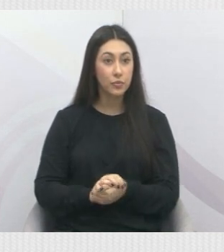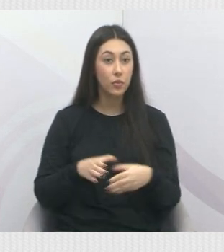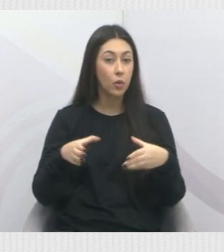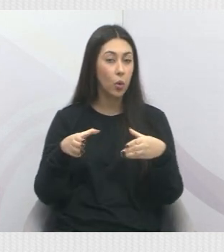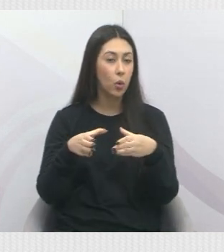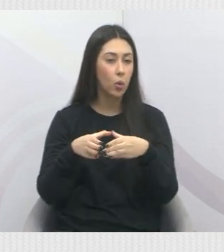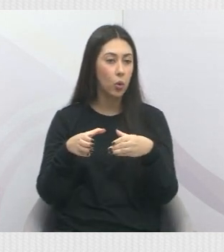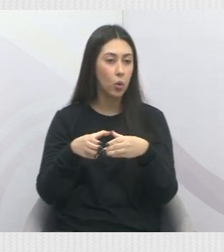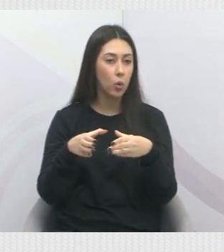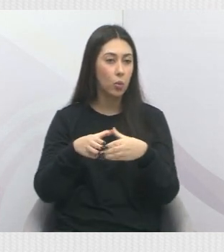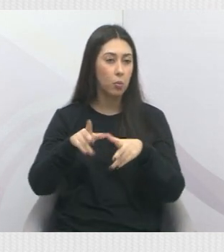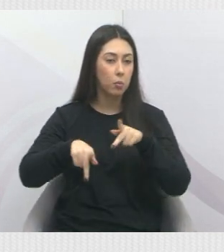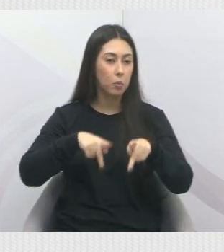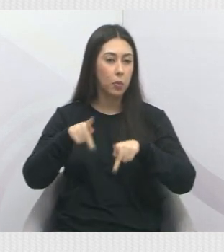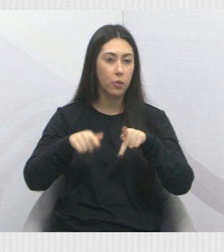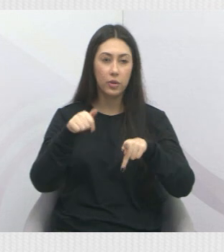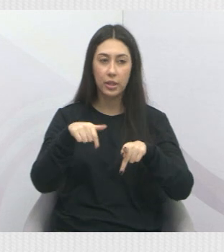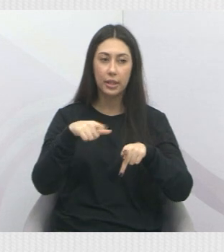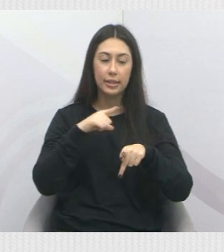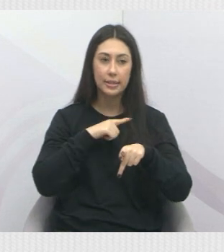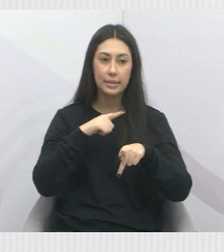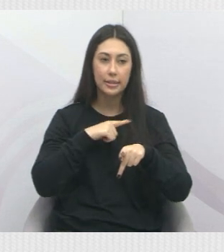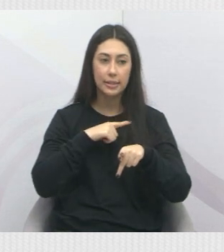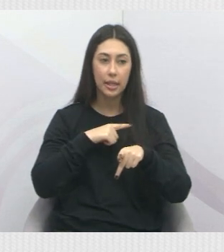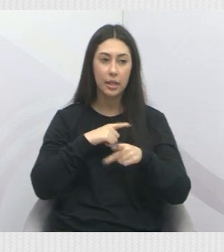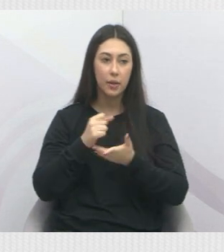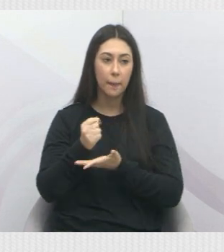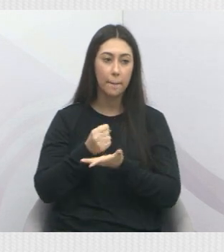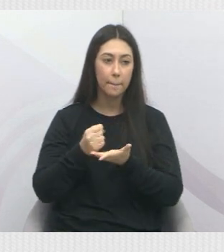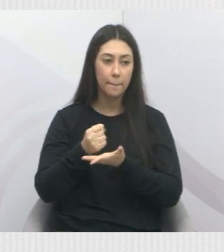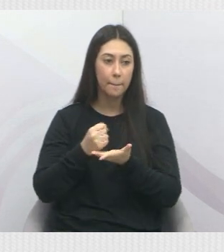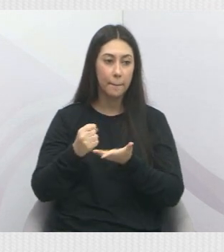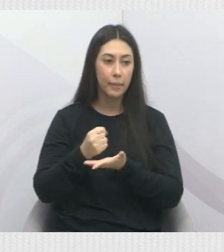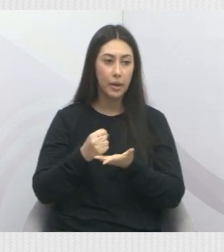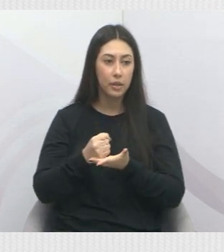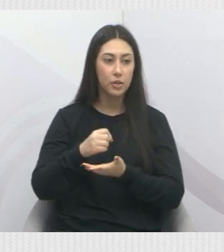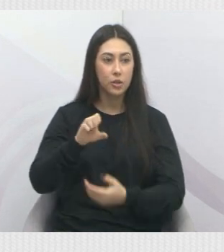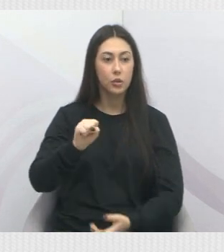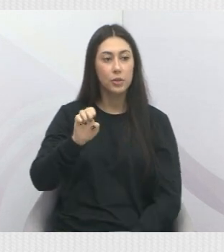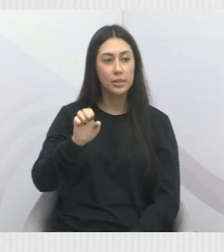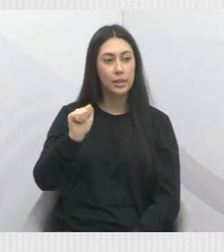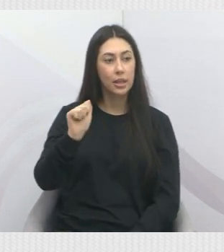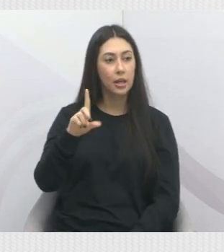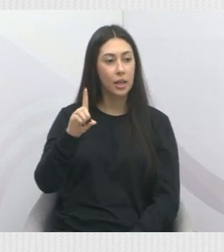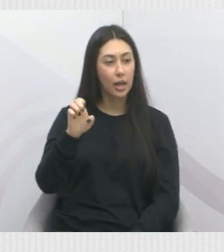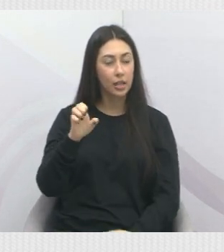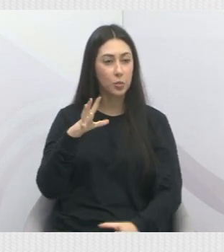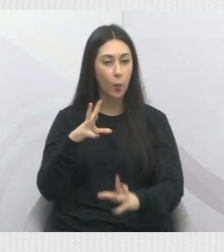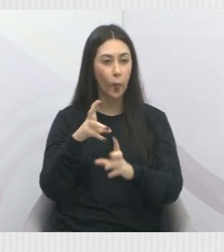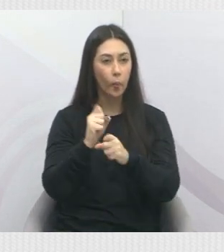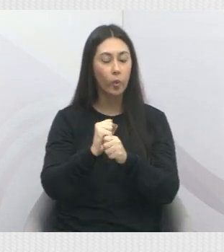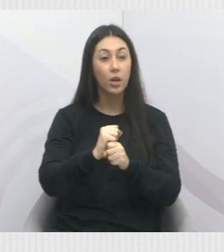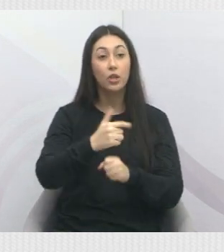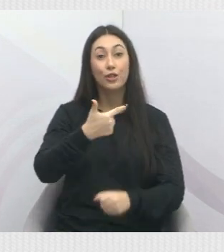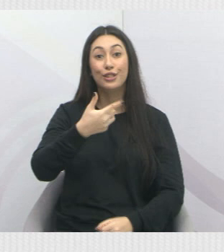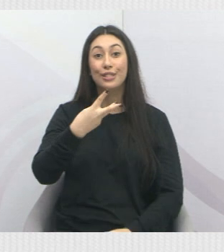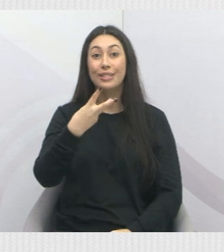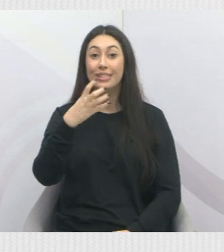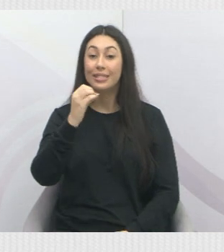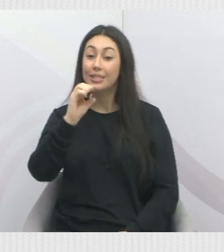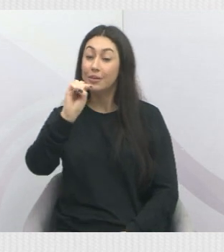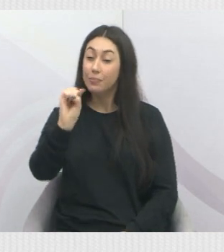População de 2022, a gente tem como fonte a Fundação SEAD, que totaliza no município de Jacareí 230 mil